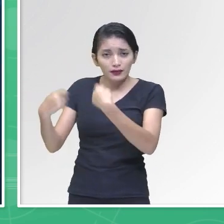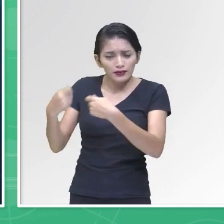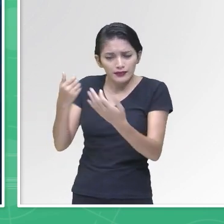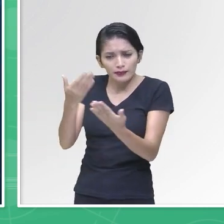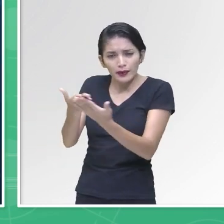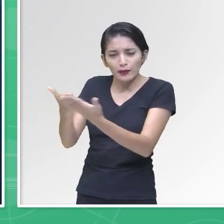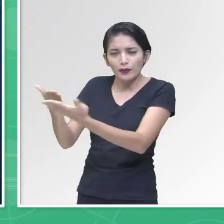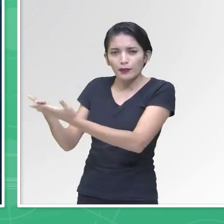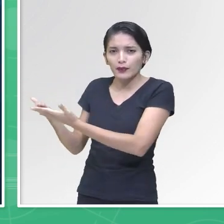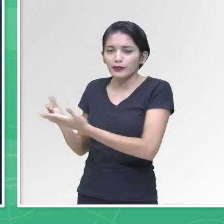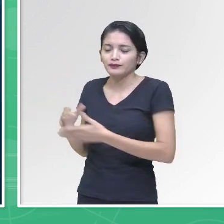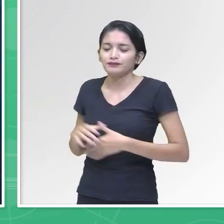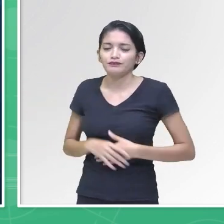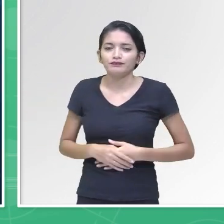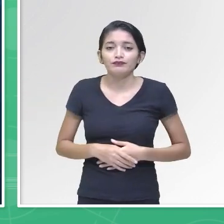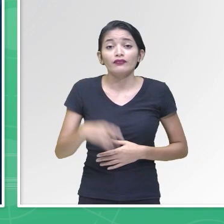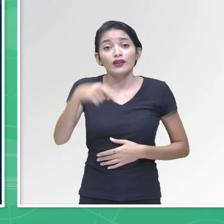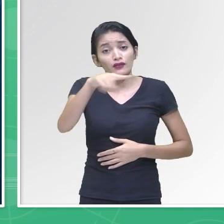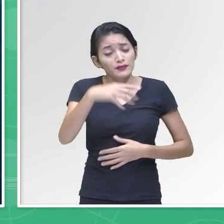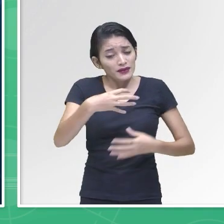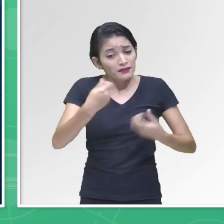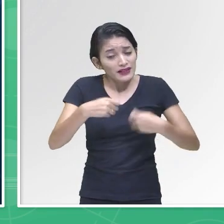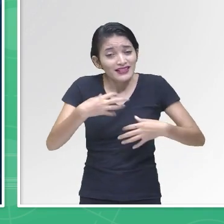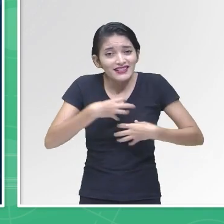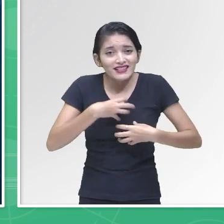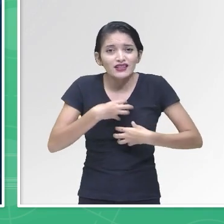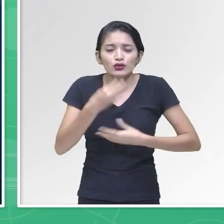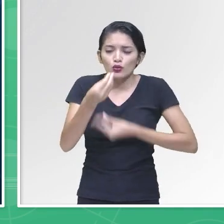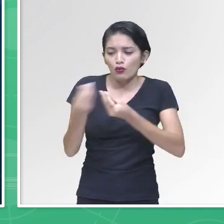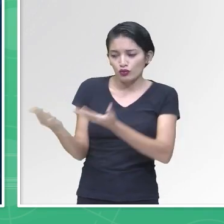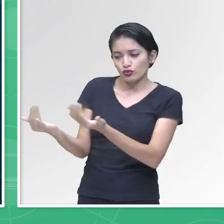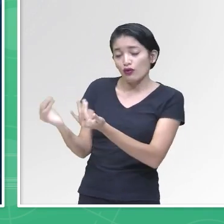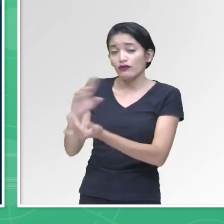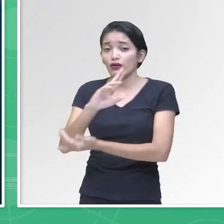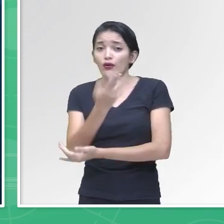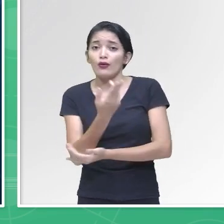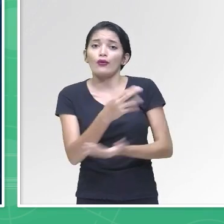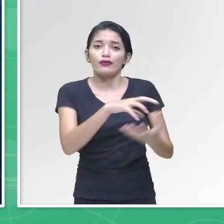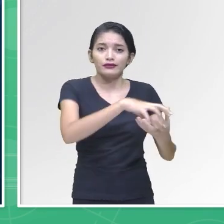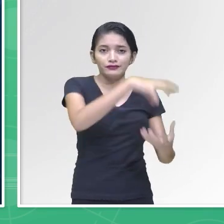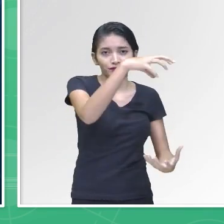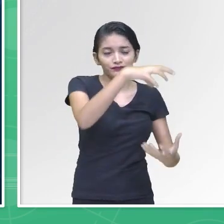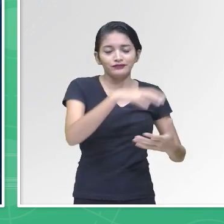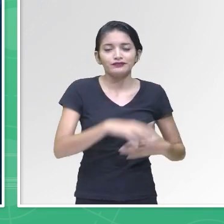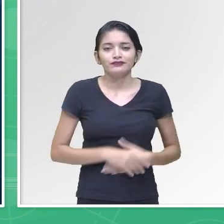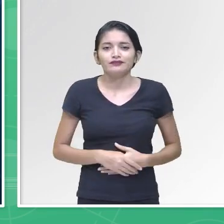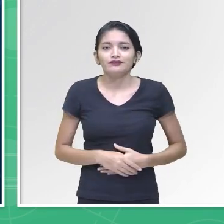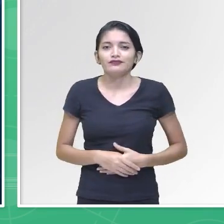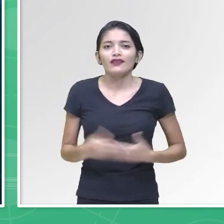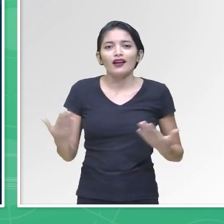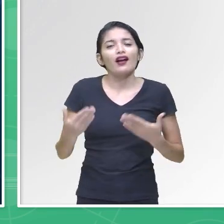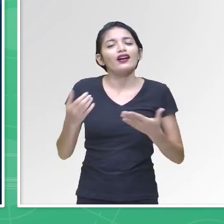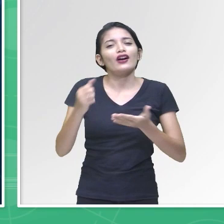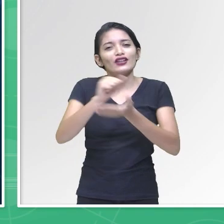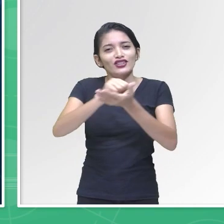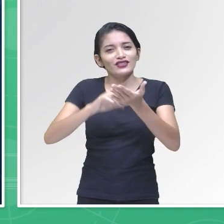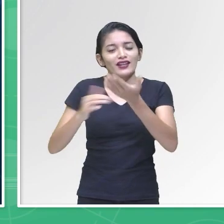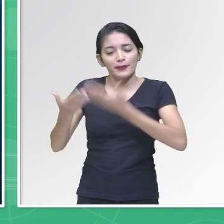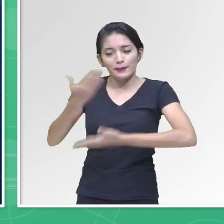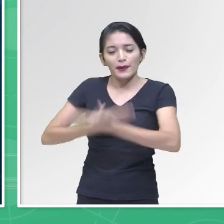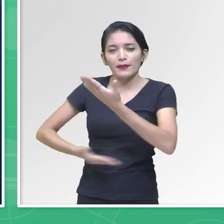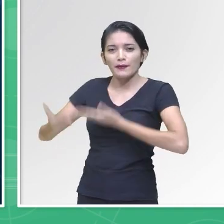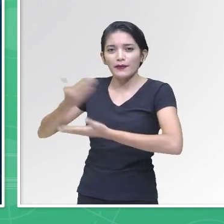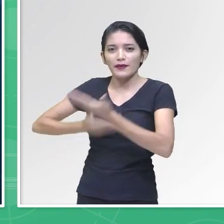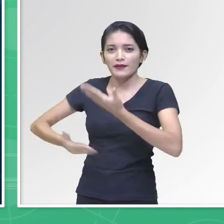estudos. Você tem que se identificar como jovem ou como adulto. Vamos agora à nossa dinâmica local interativa.